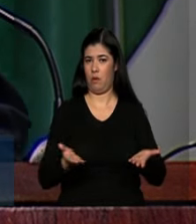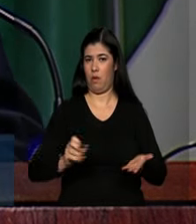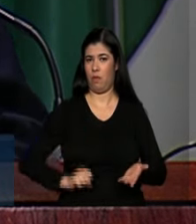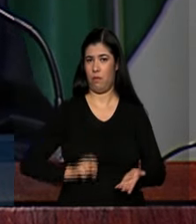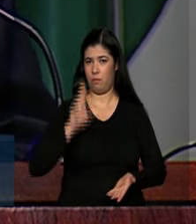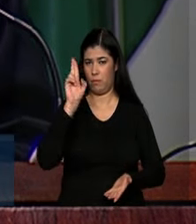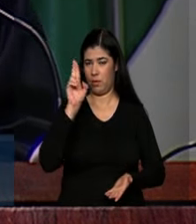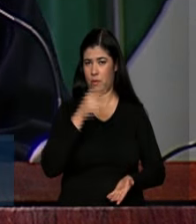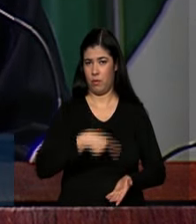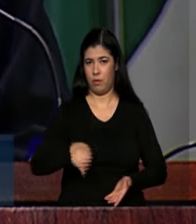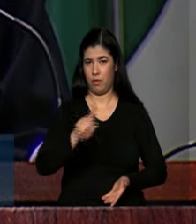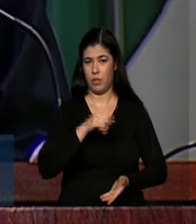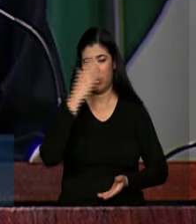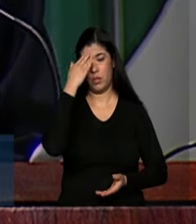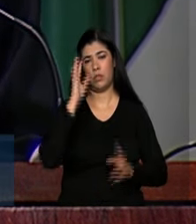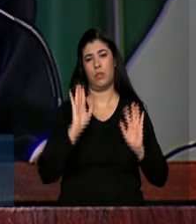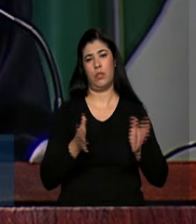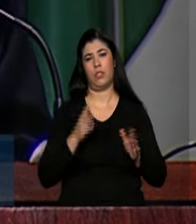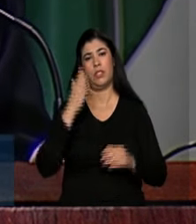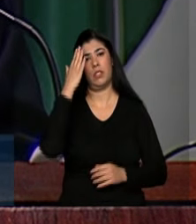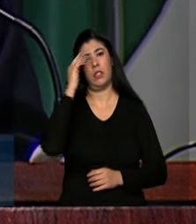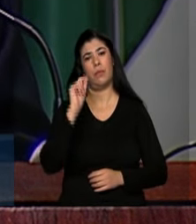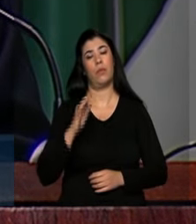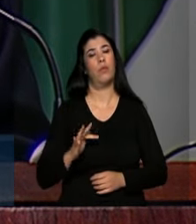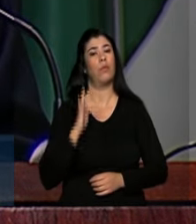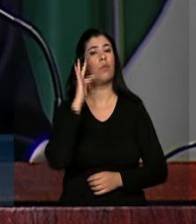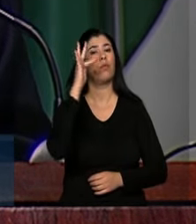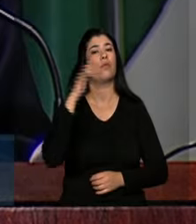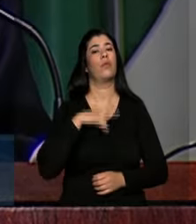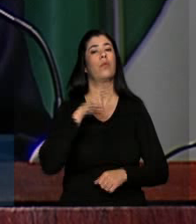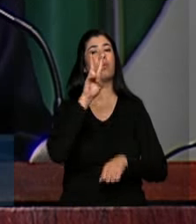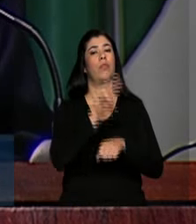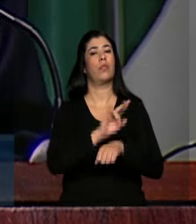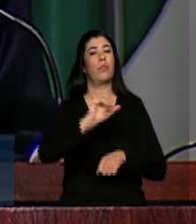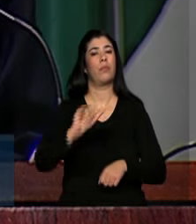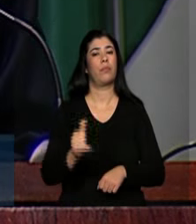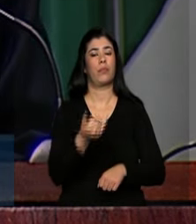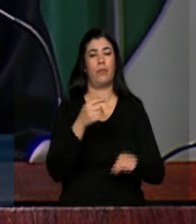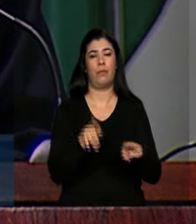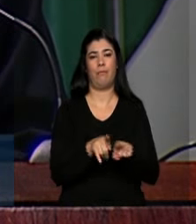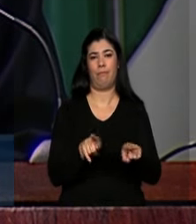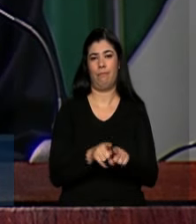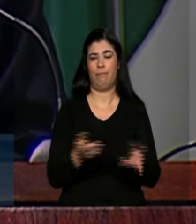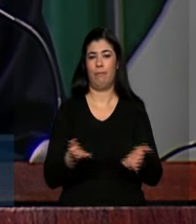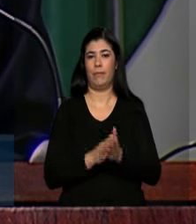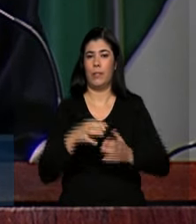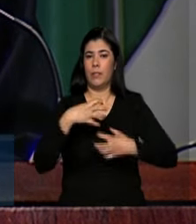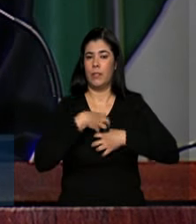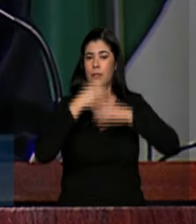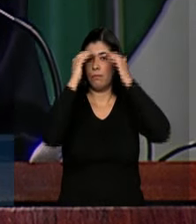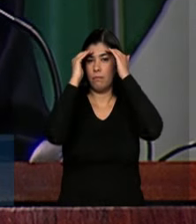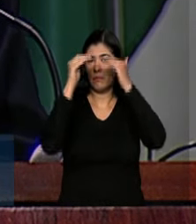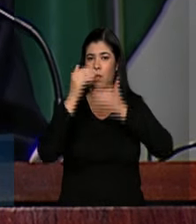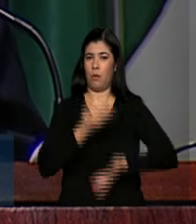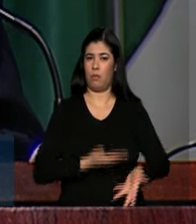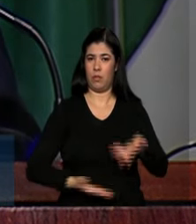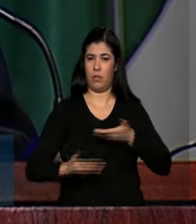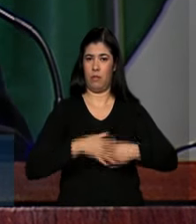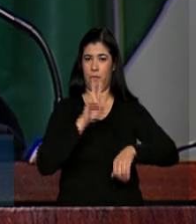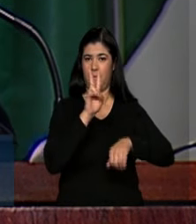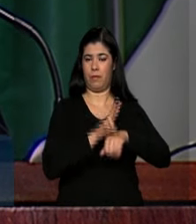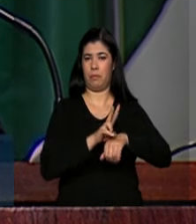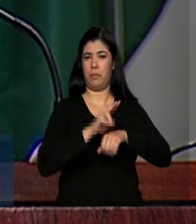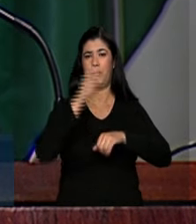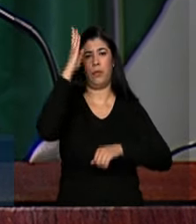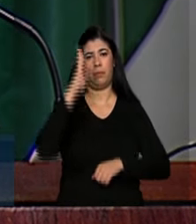todos vocês, mas sabemos também que o futuro lhes reserva a oportunidade e a honra de servir ao Brasil.